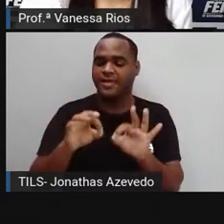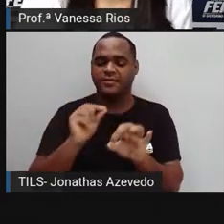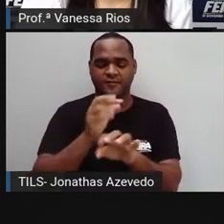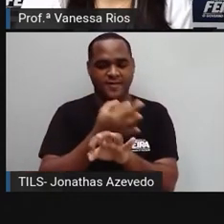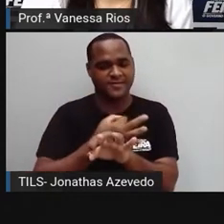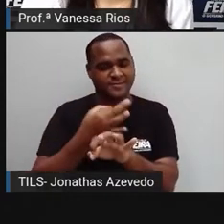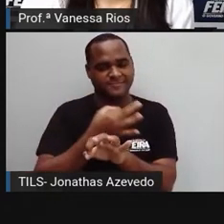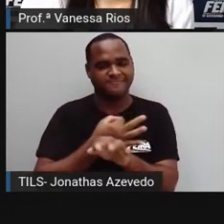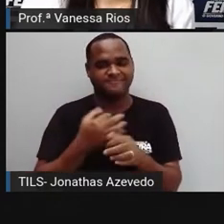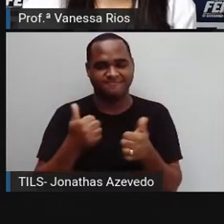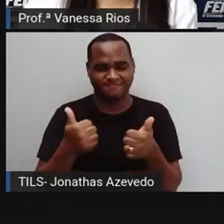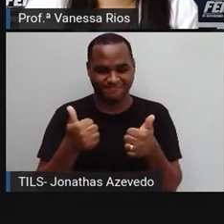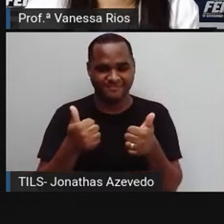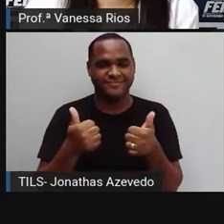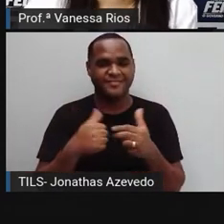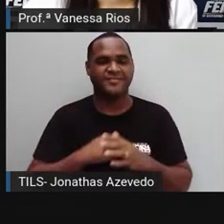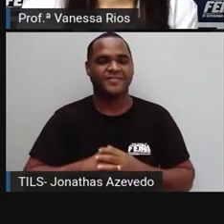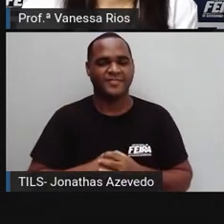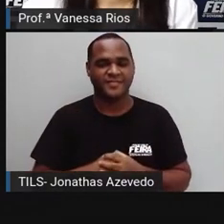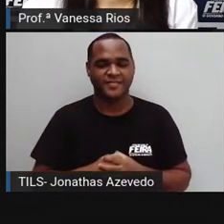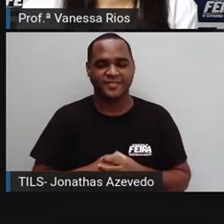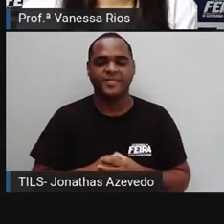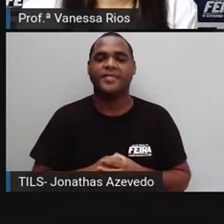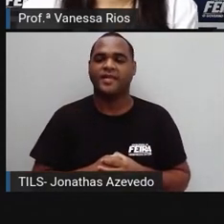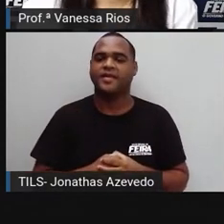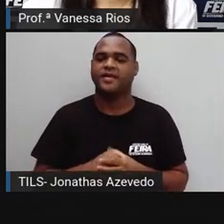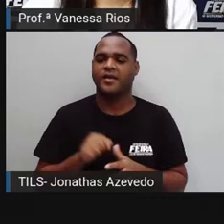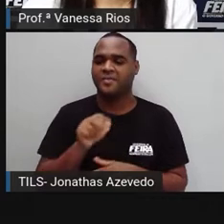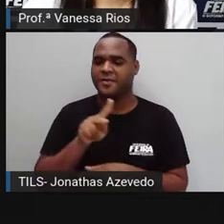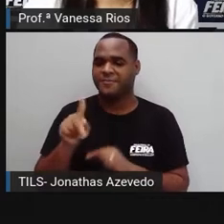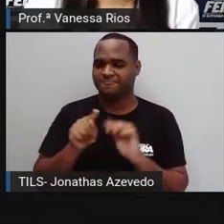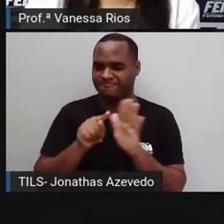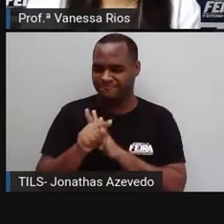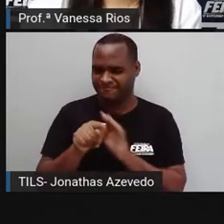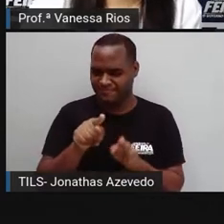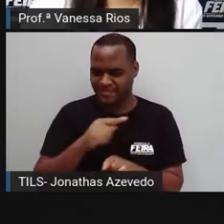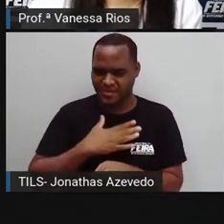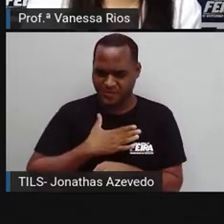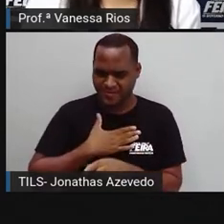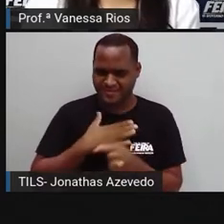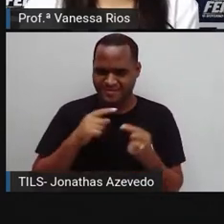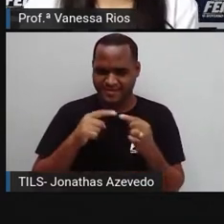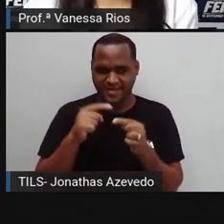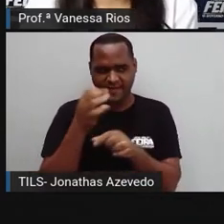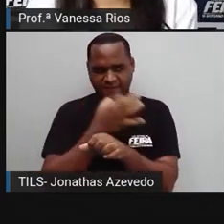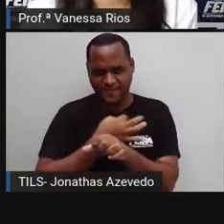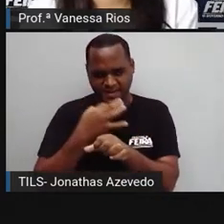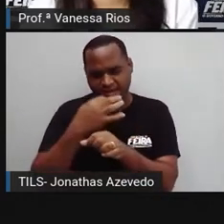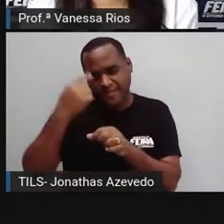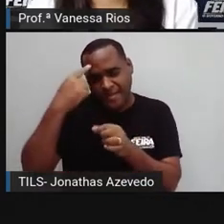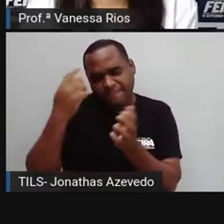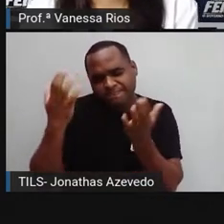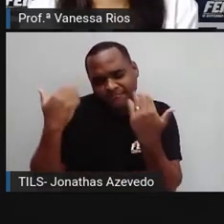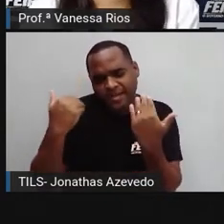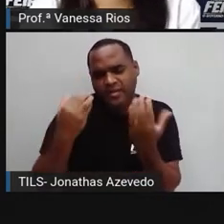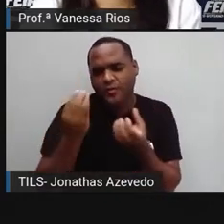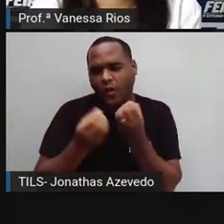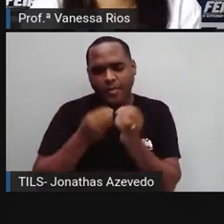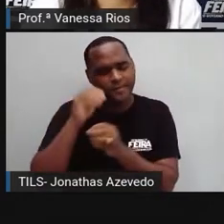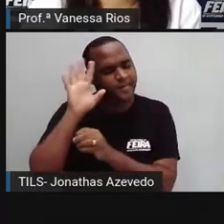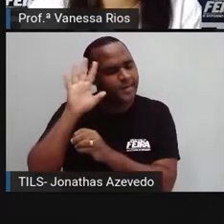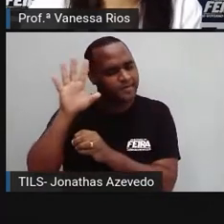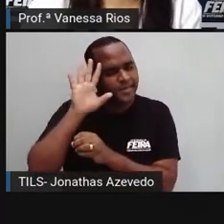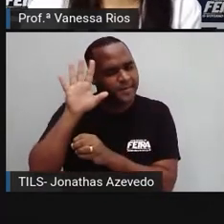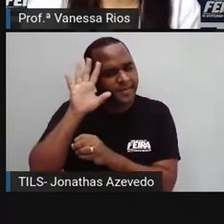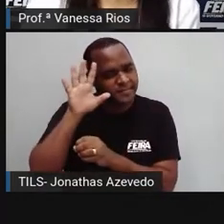férias. Então, ó, a Pró traz essa pergunta porque é algo que sempre está em mente, sempre está no